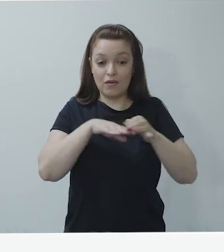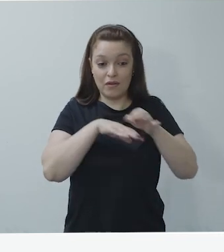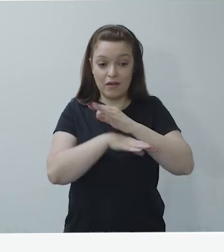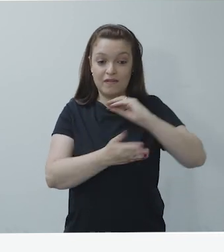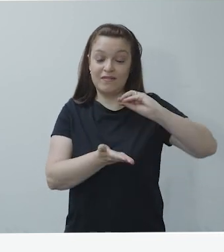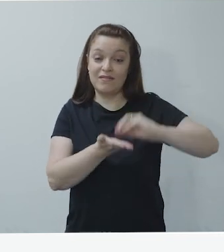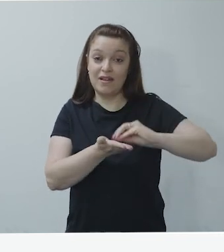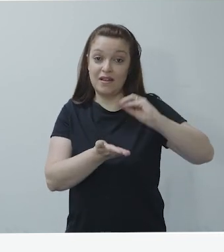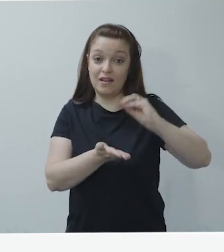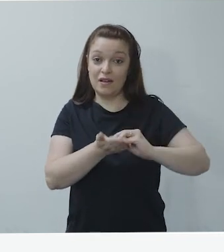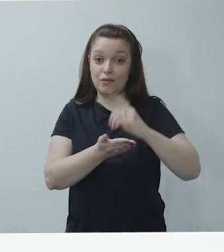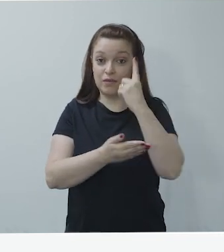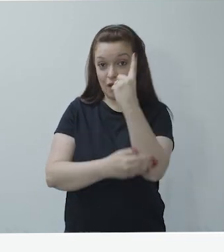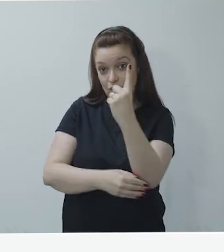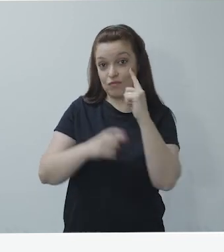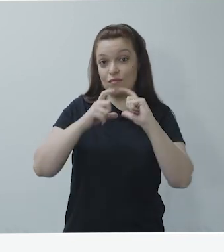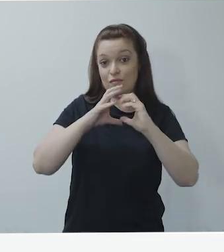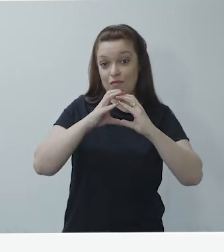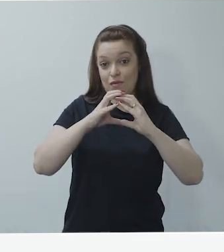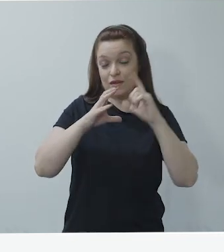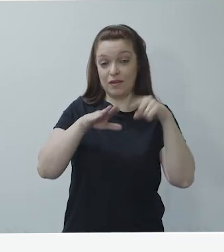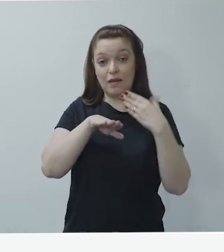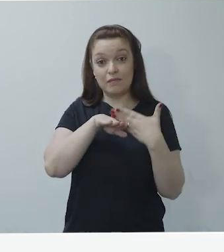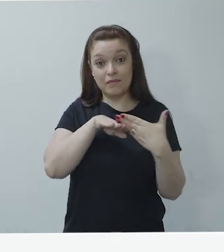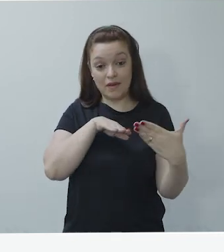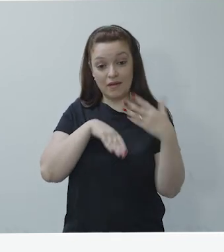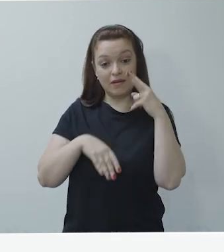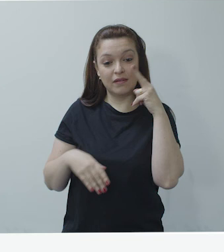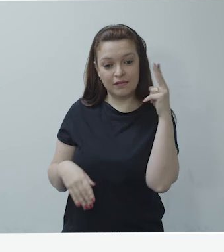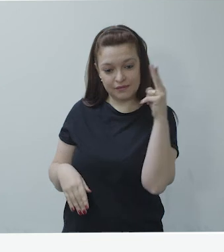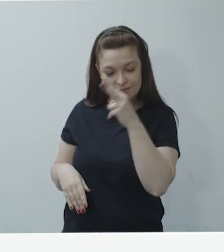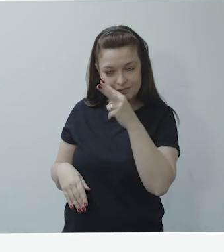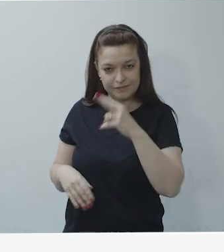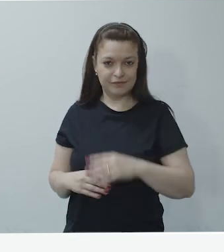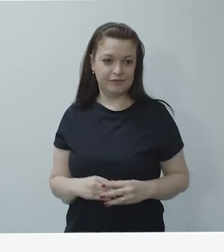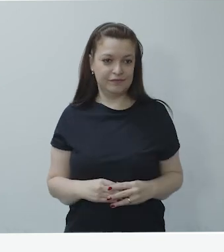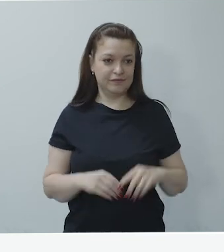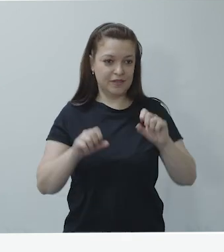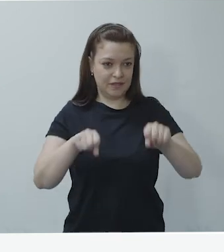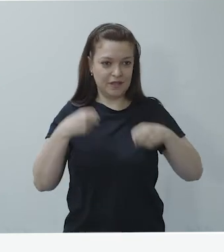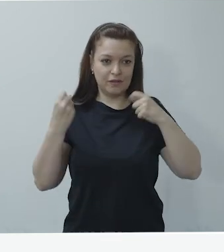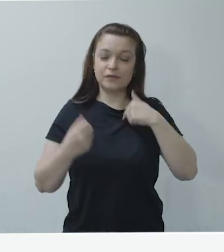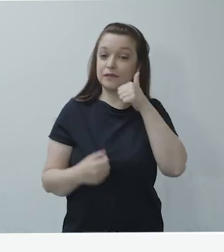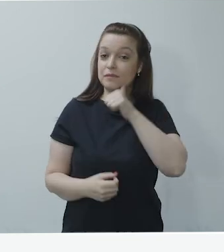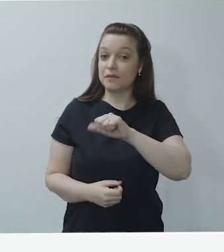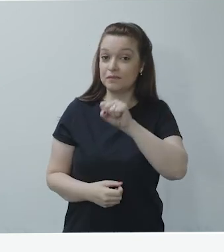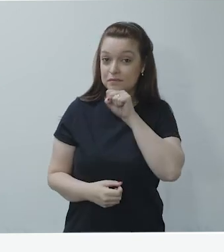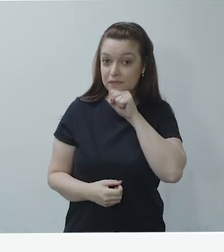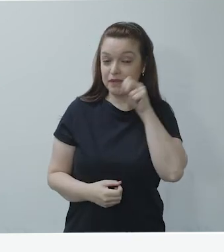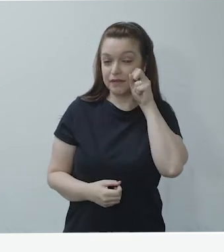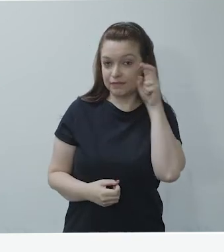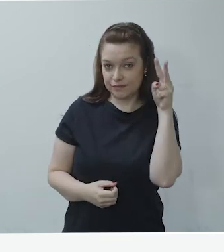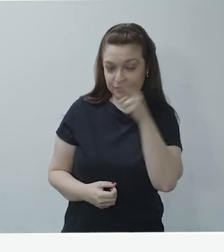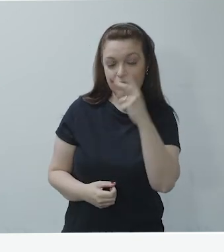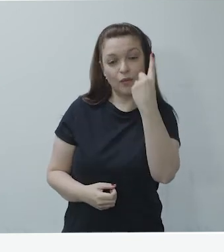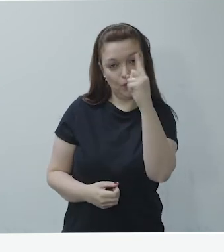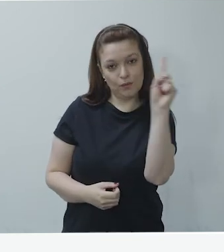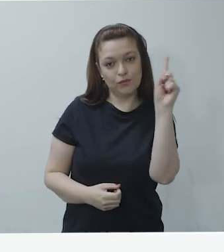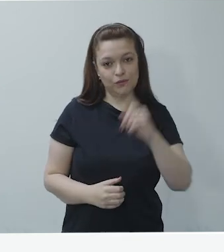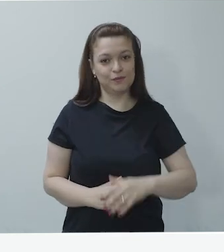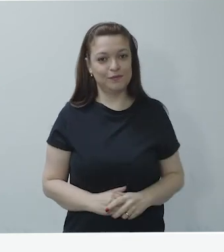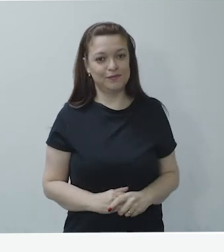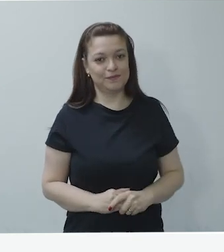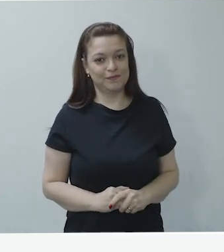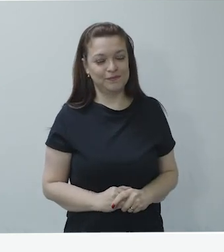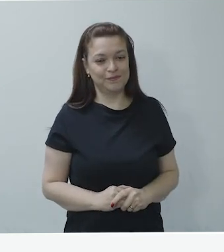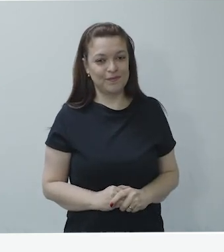calça da mãe é a calça verde com bolinhas brancas. E está faltando uma bolinha branca na calça dela. Então, é o